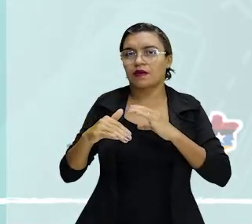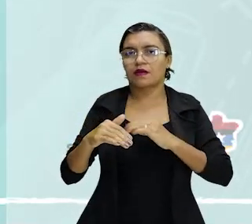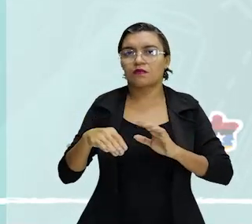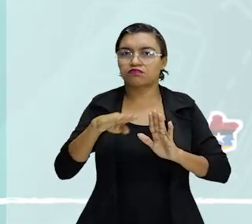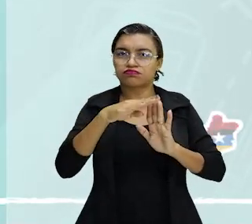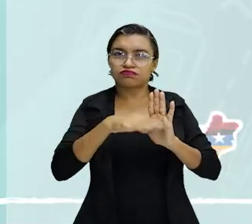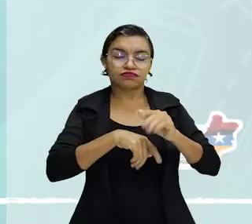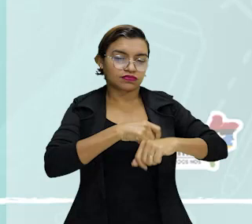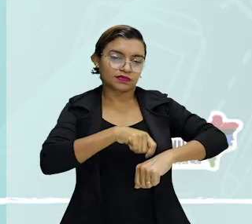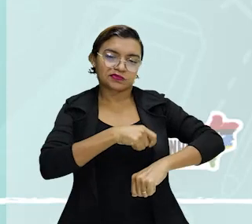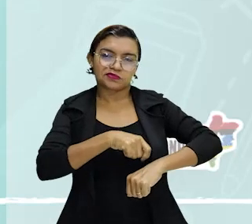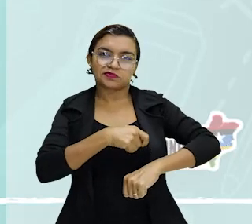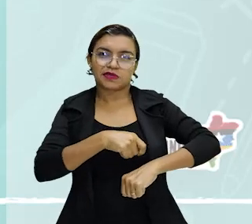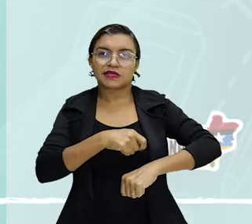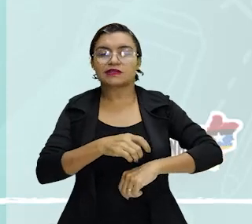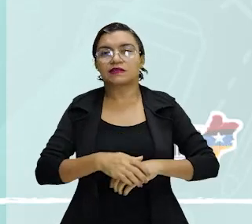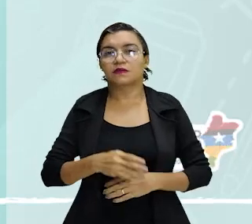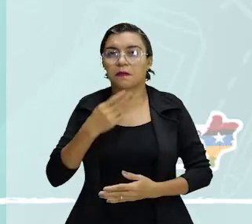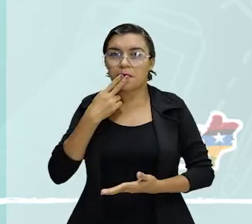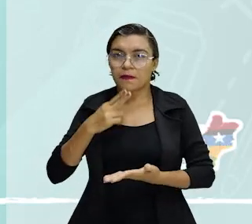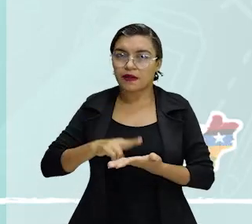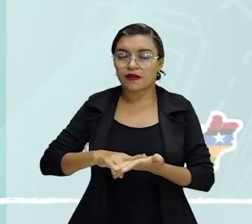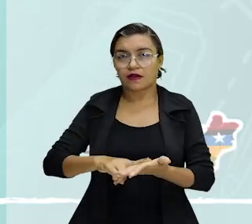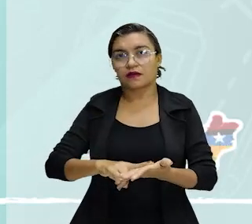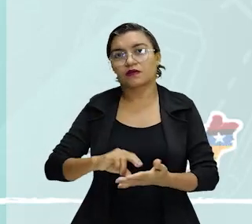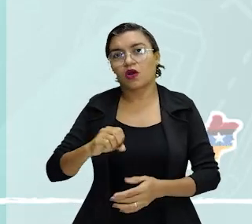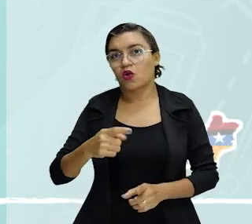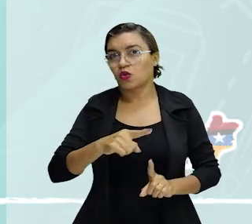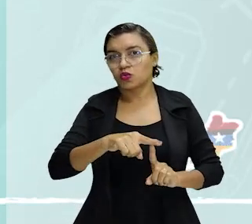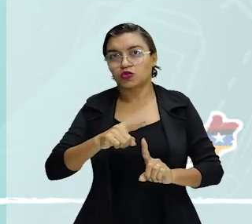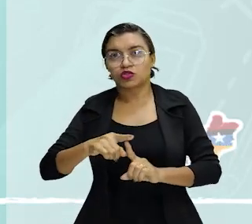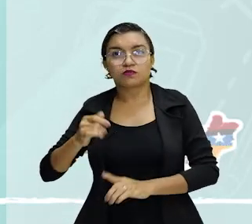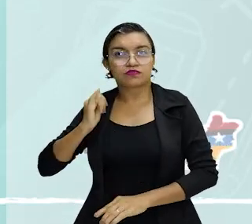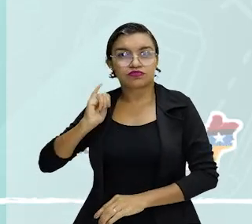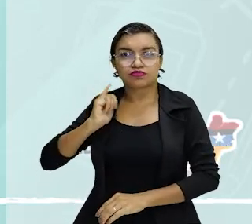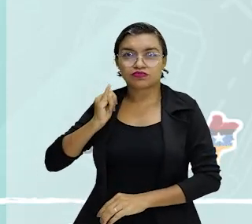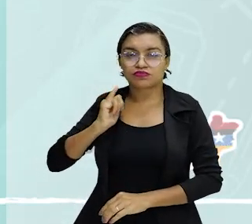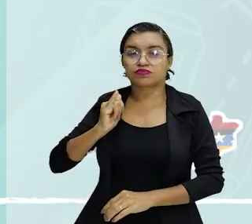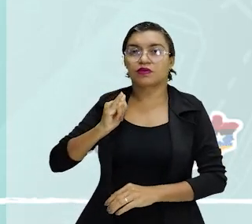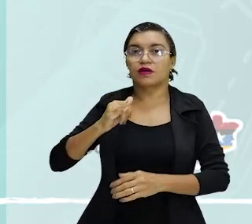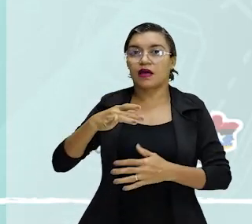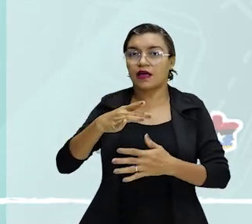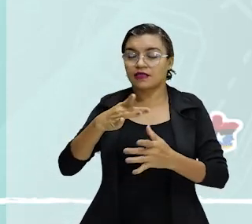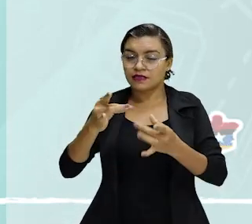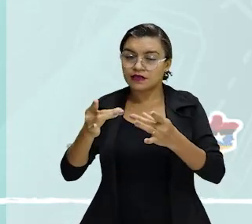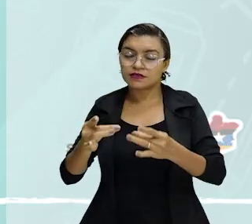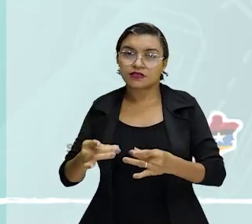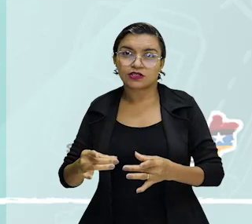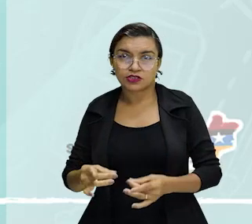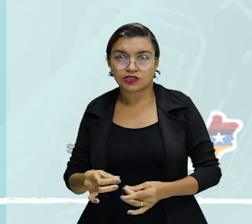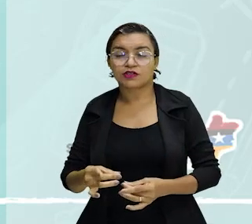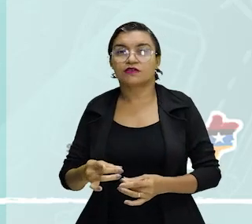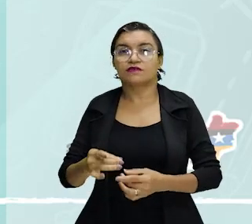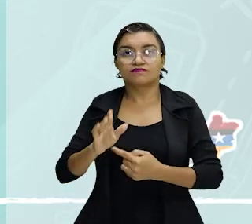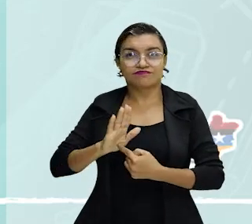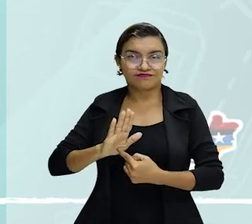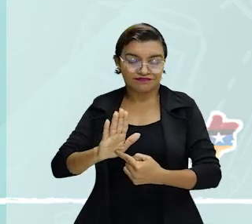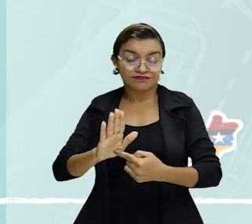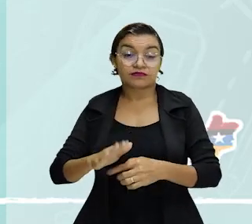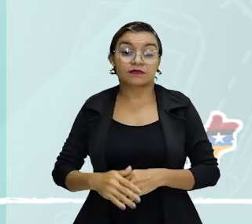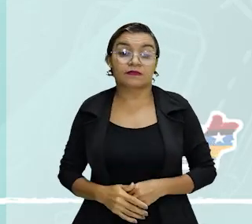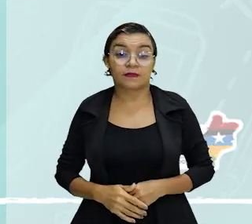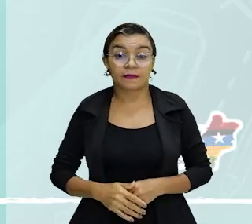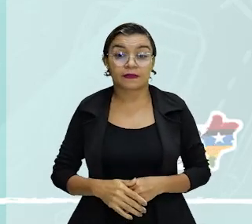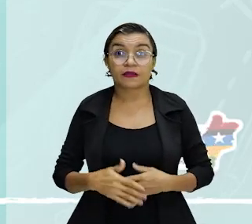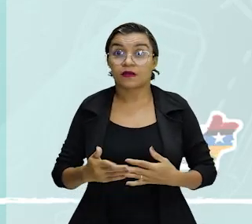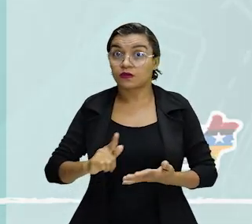uma notícia, um bilhete, ou a tipologia, o narrativo, descritivo, expositivo, assim por diante. Quando nós